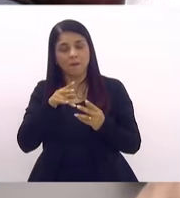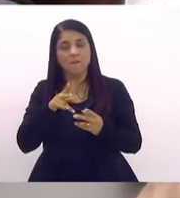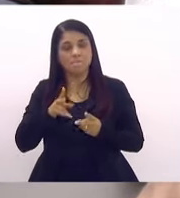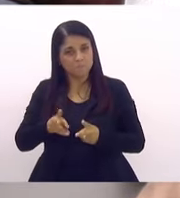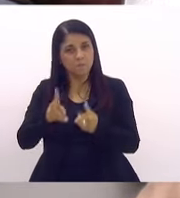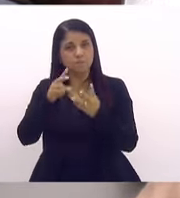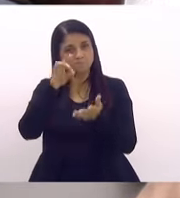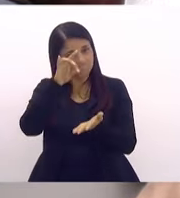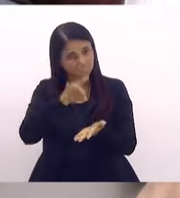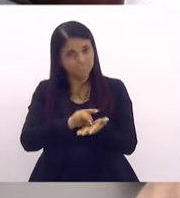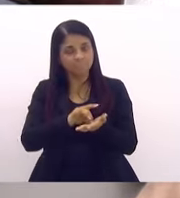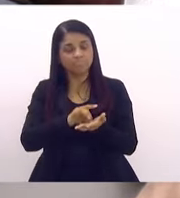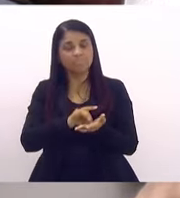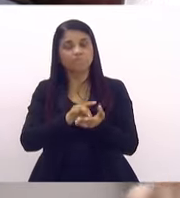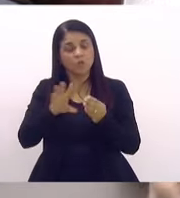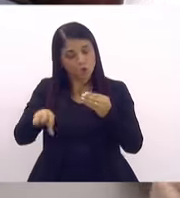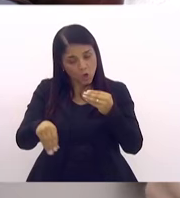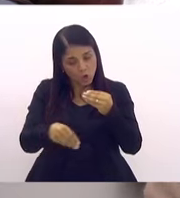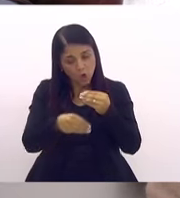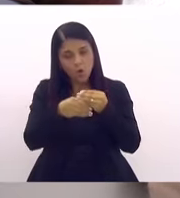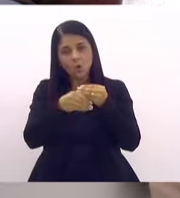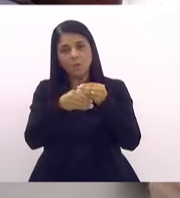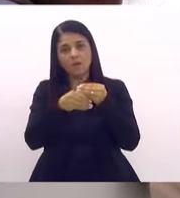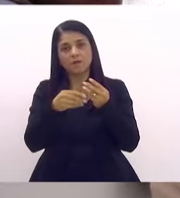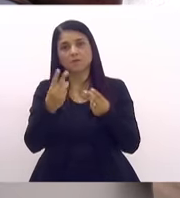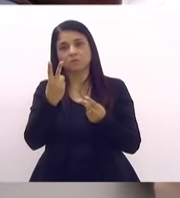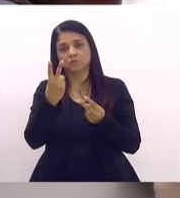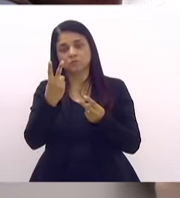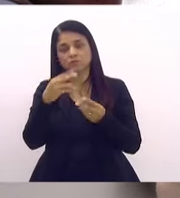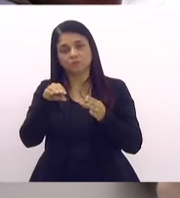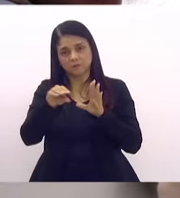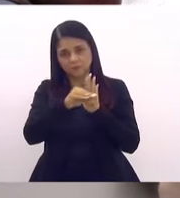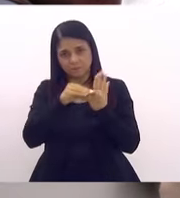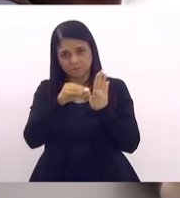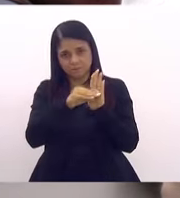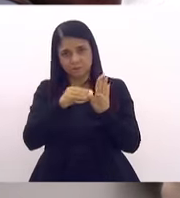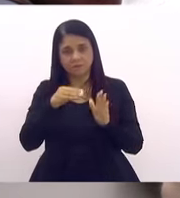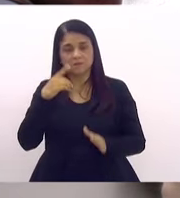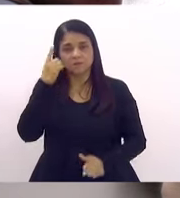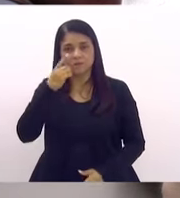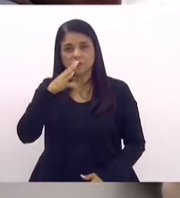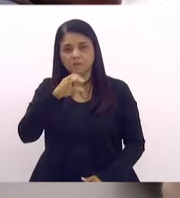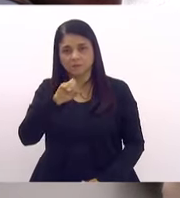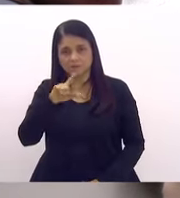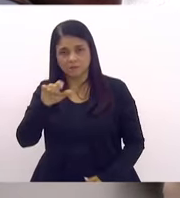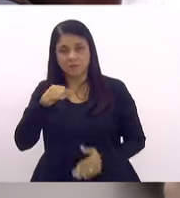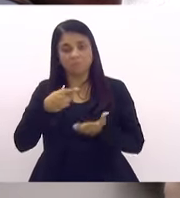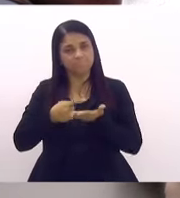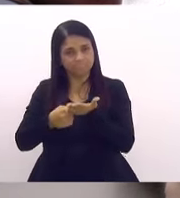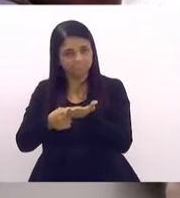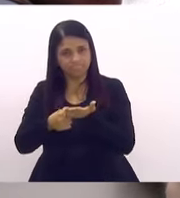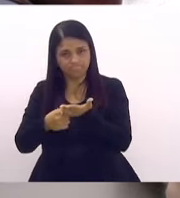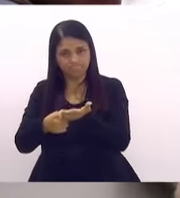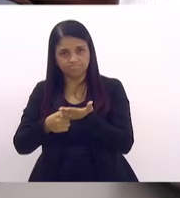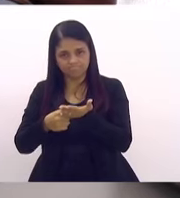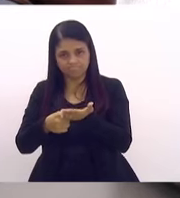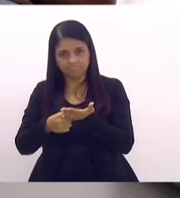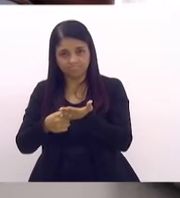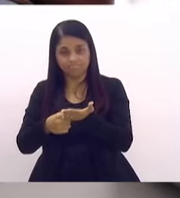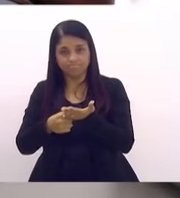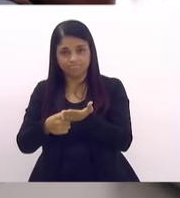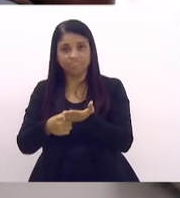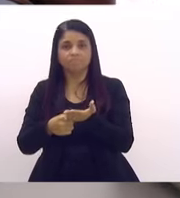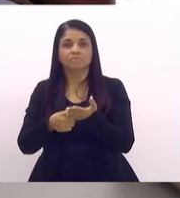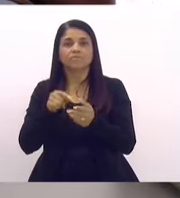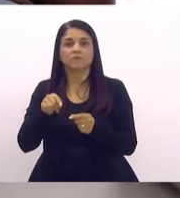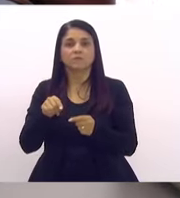original, que a gente incorpore essas duas emendas da deputada Célia, no sentido de conciliação, a que fala